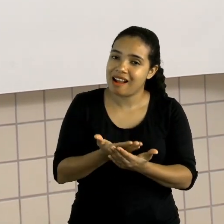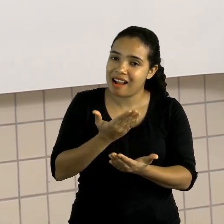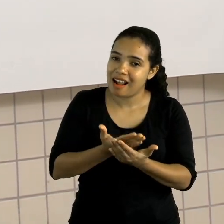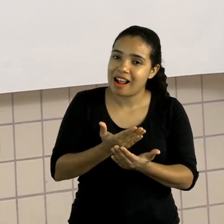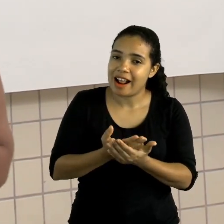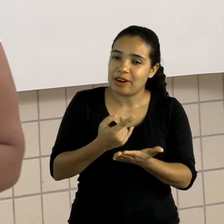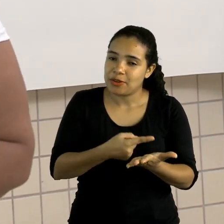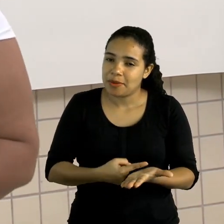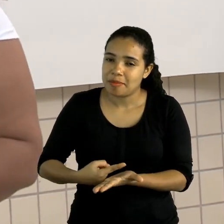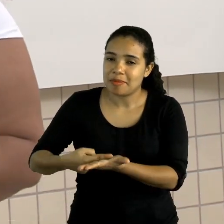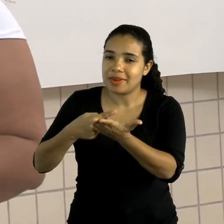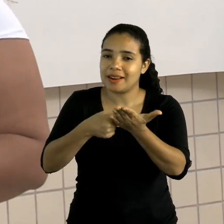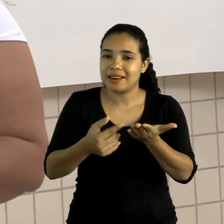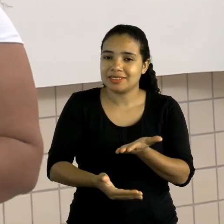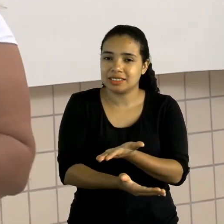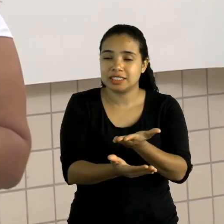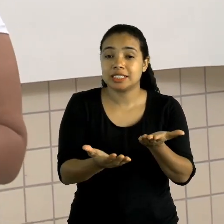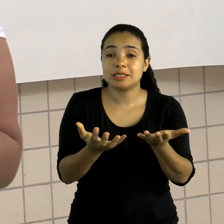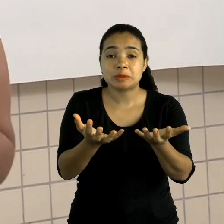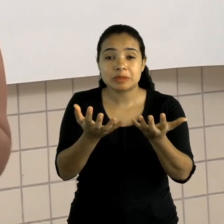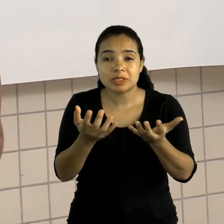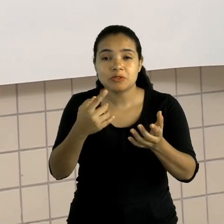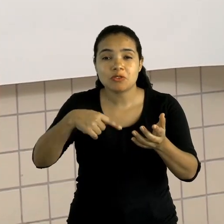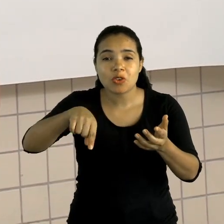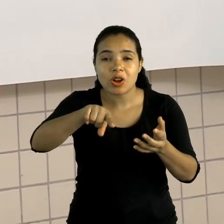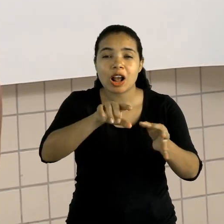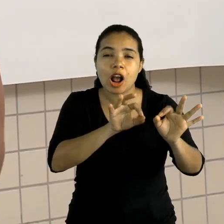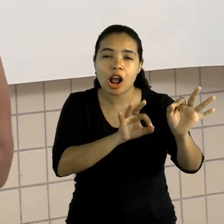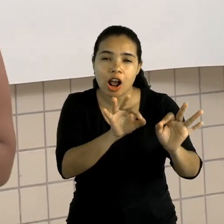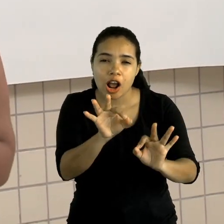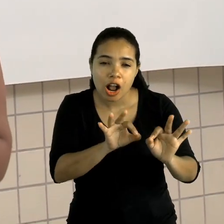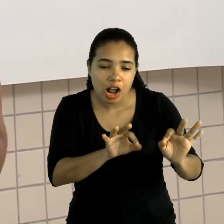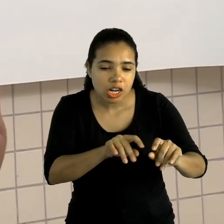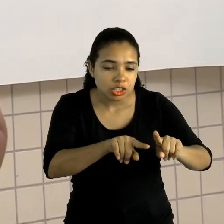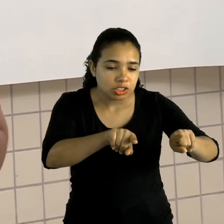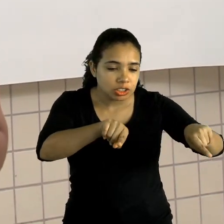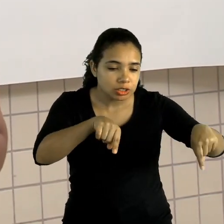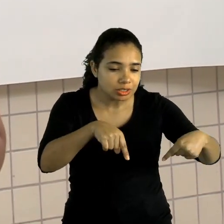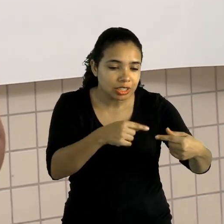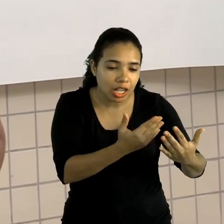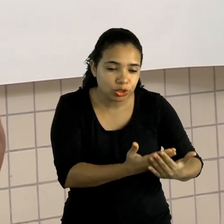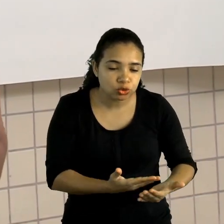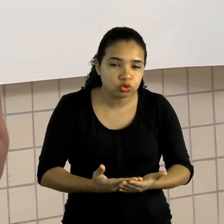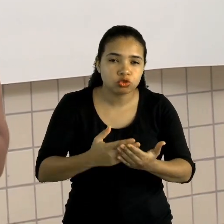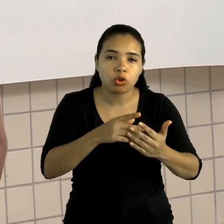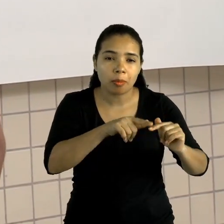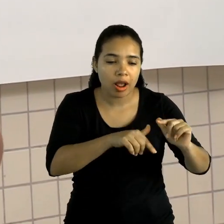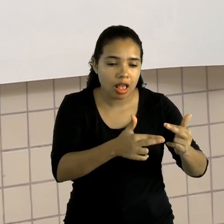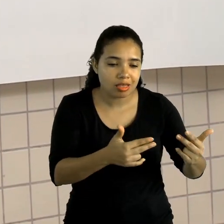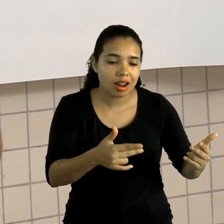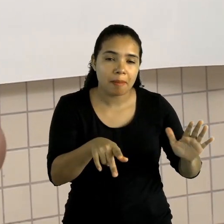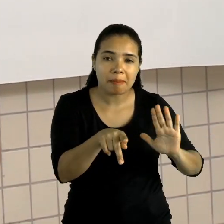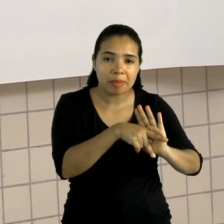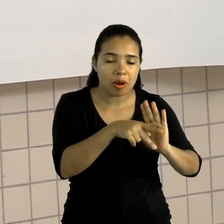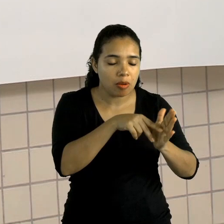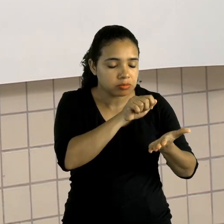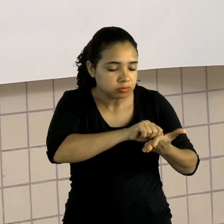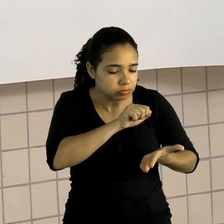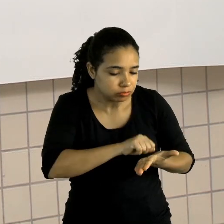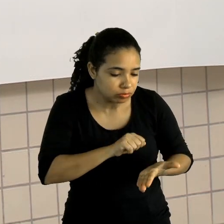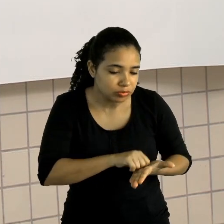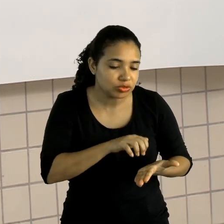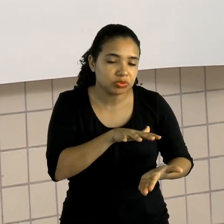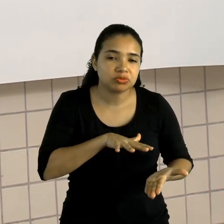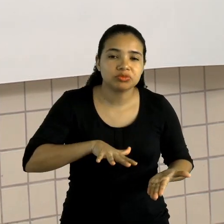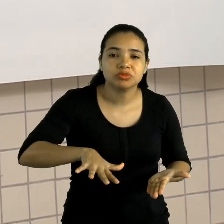com vocês. Eu gostaria que vocês organizassem o cantinho de estudo com material para fazer anotações e o espaço físico